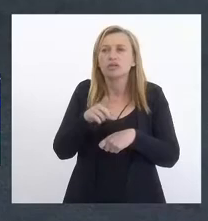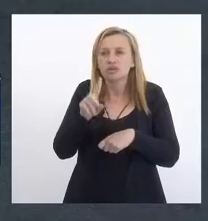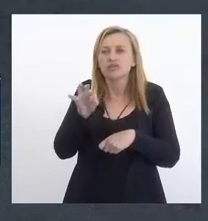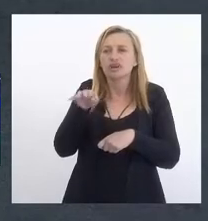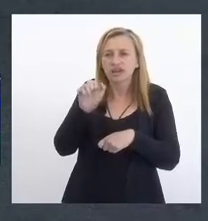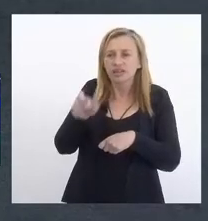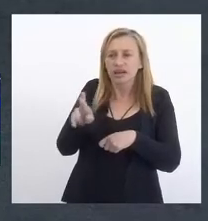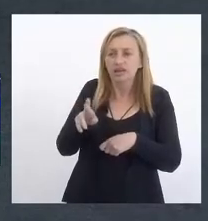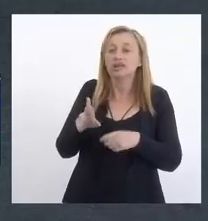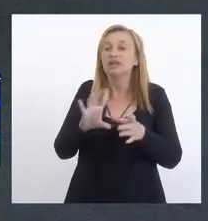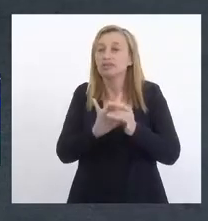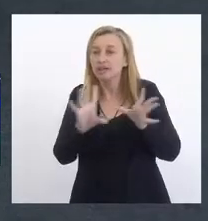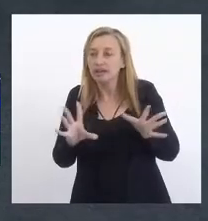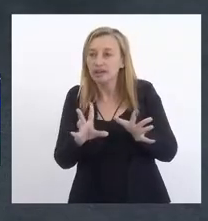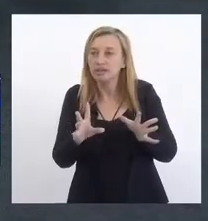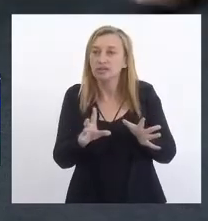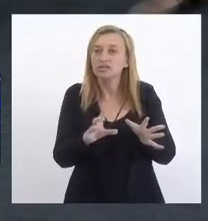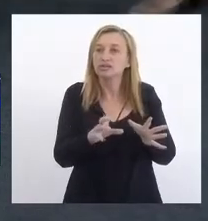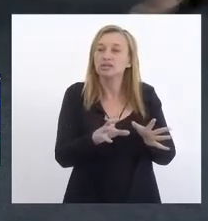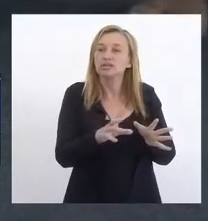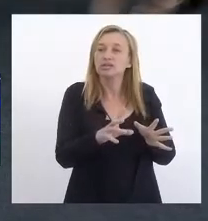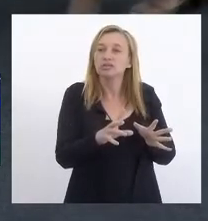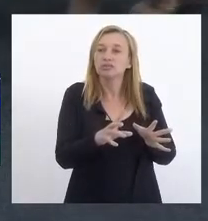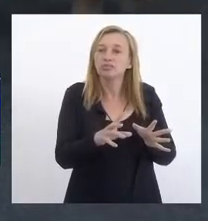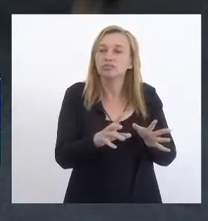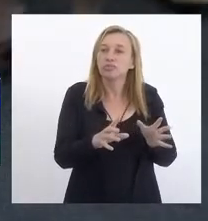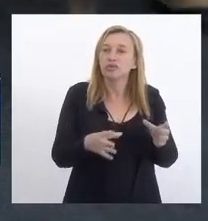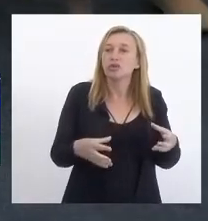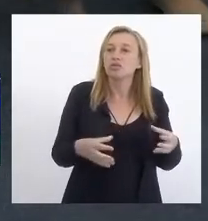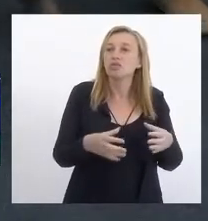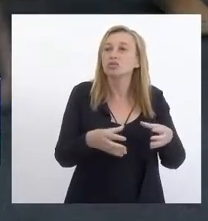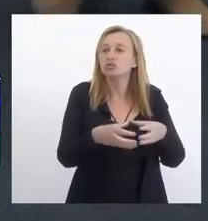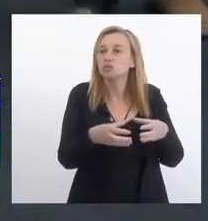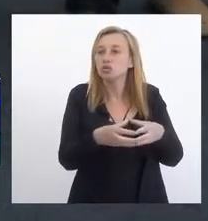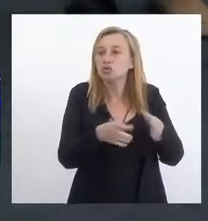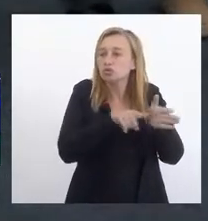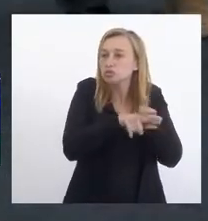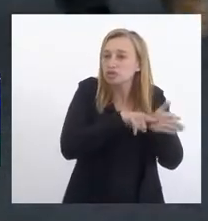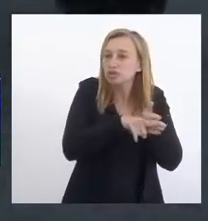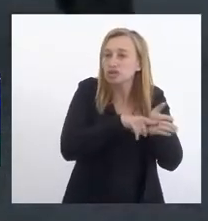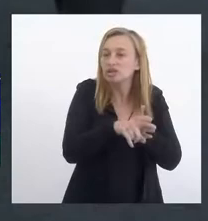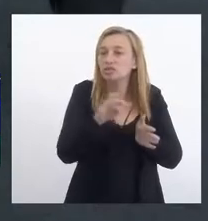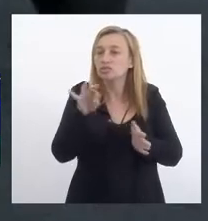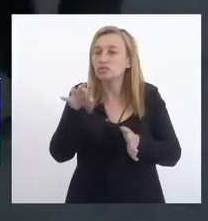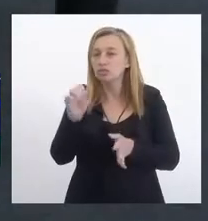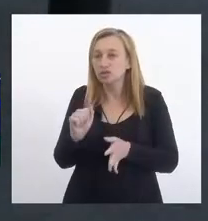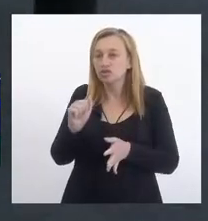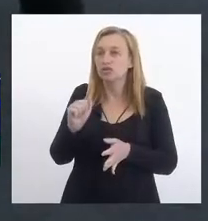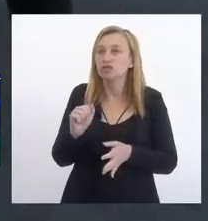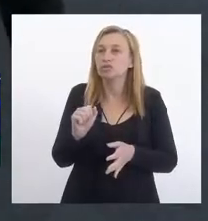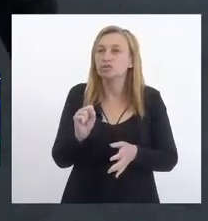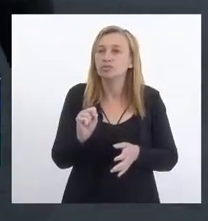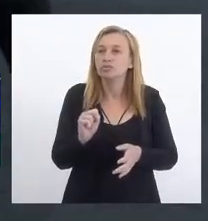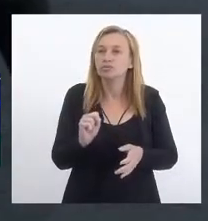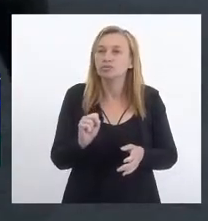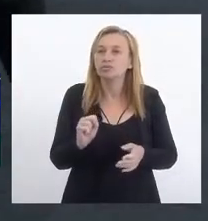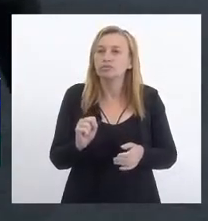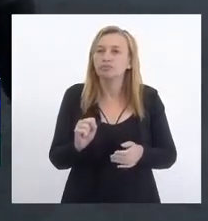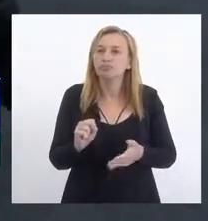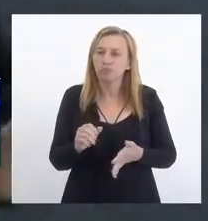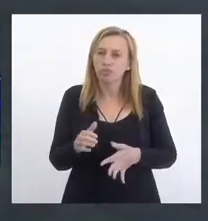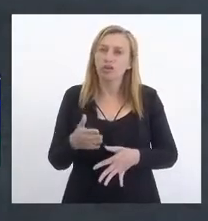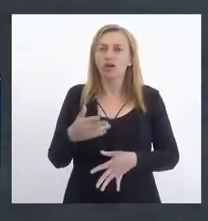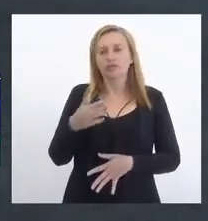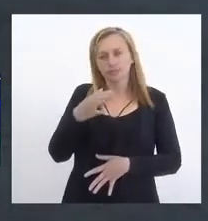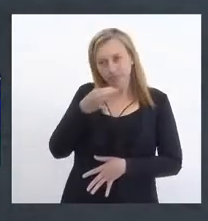E fica autorizada a isonomia para o quadro docentes pesquisadores bolsistas das três instituições. O parecer,